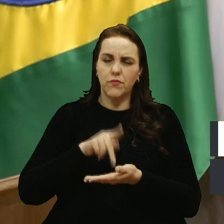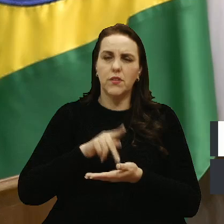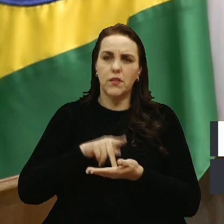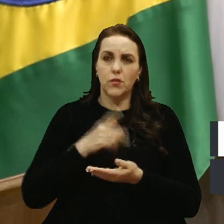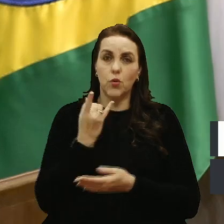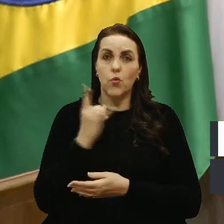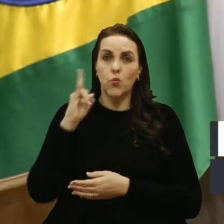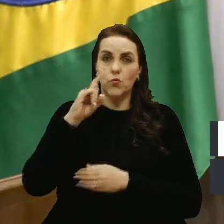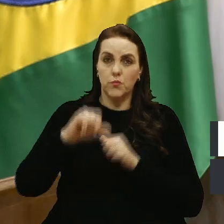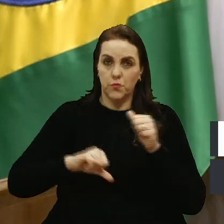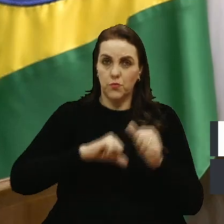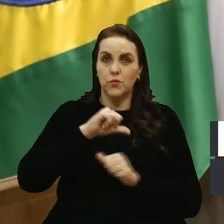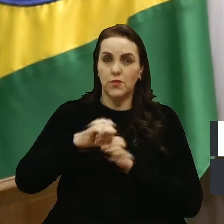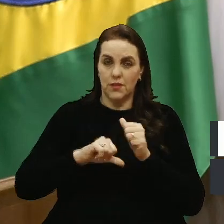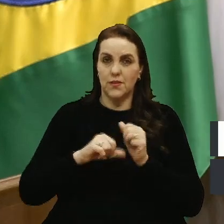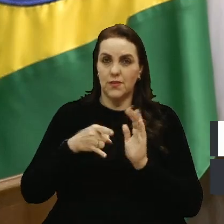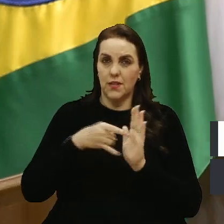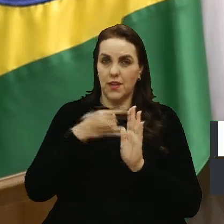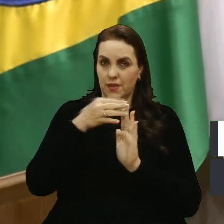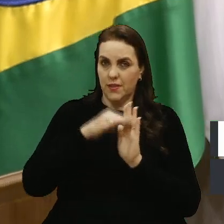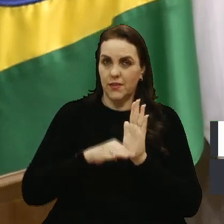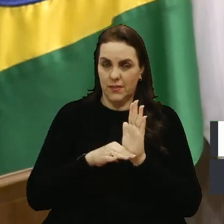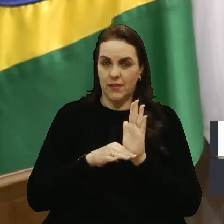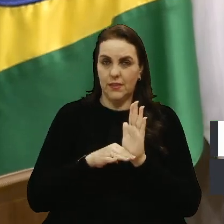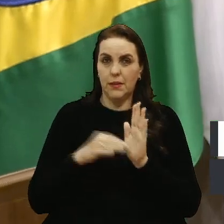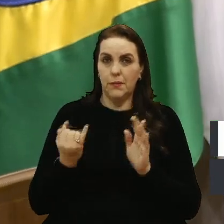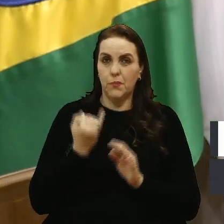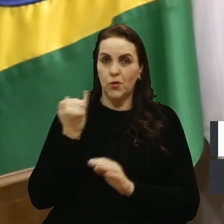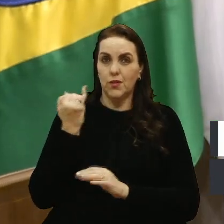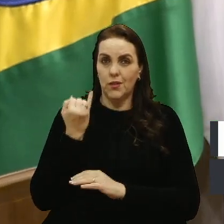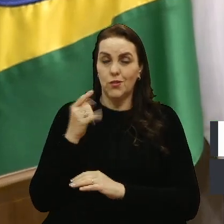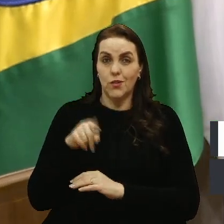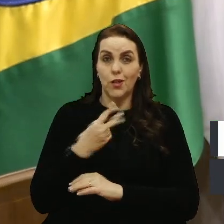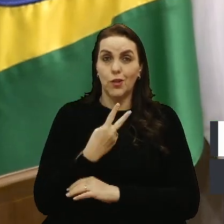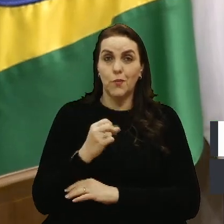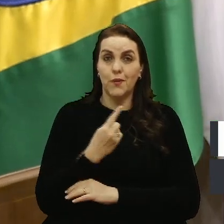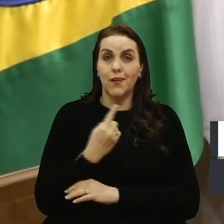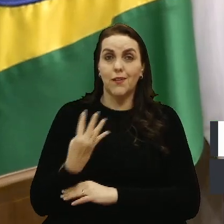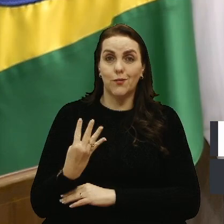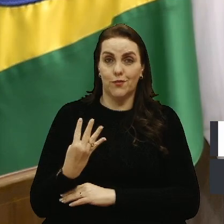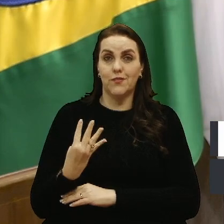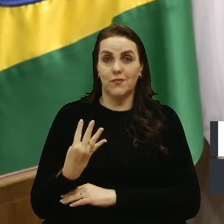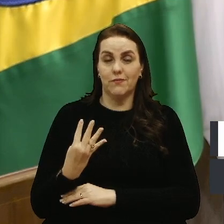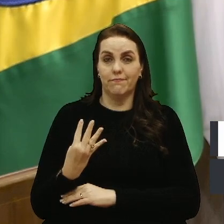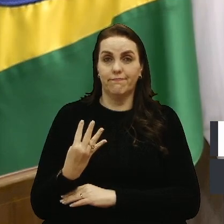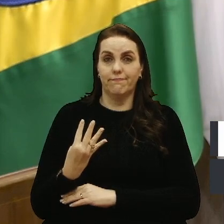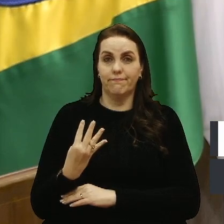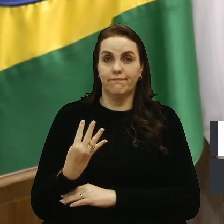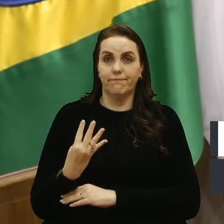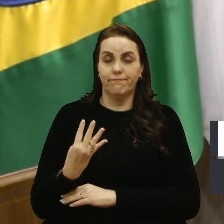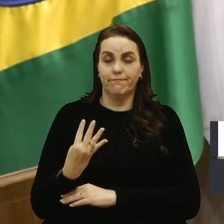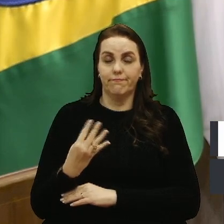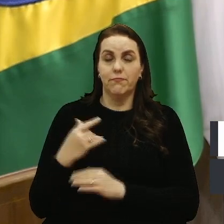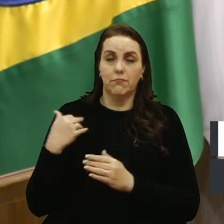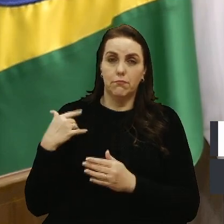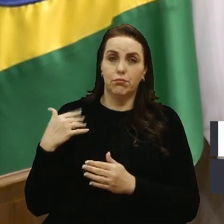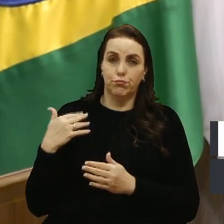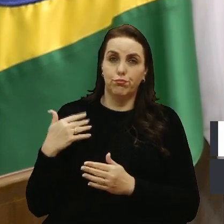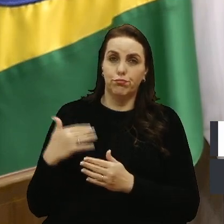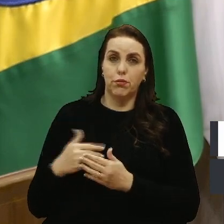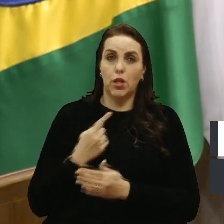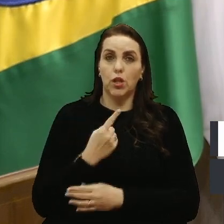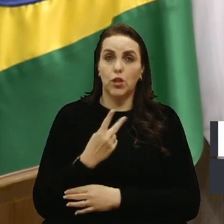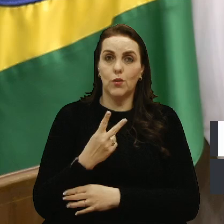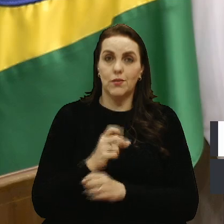mudança do regimento grande que teve foi em 2014, né, e que ao longo dos anos, desses 12 anos